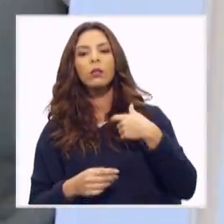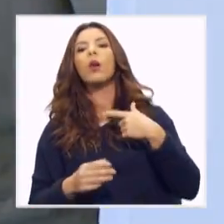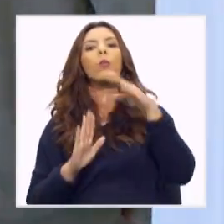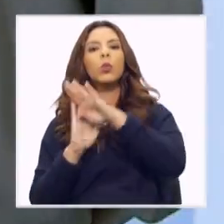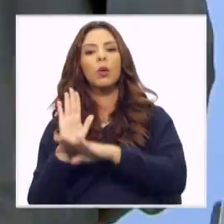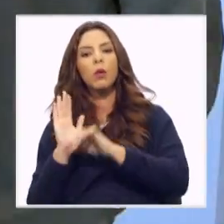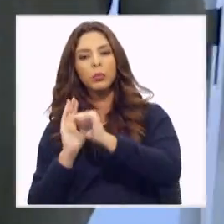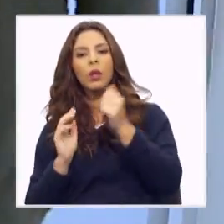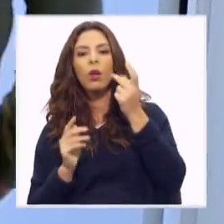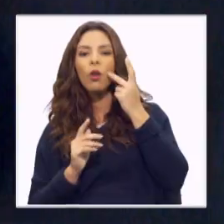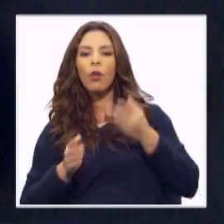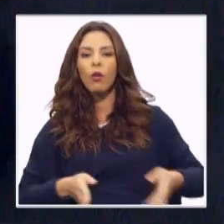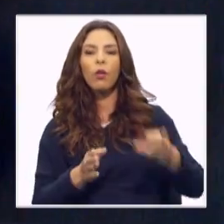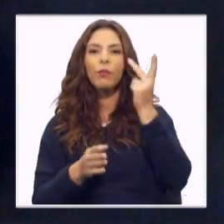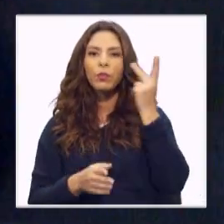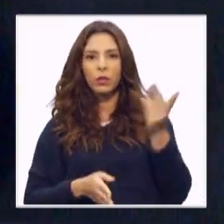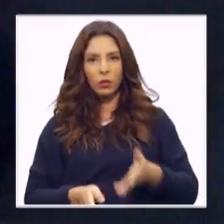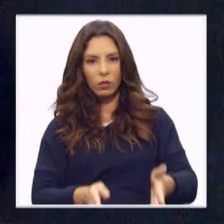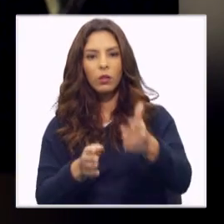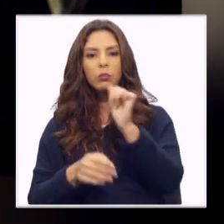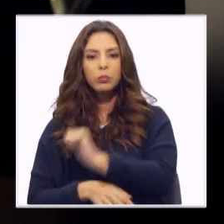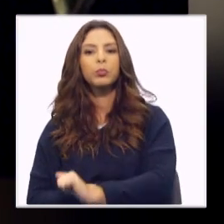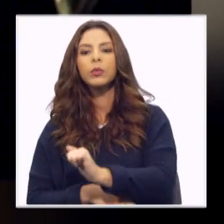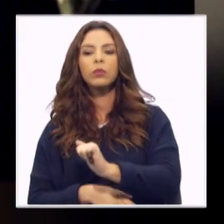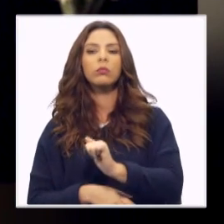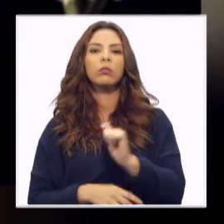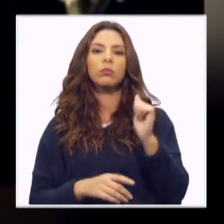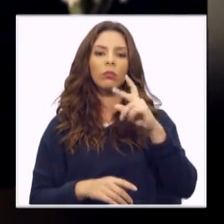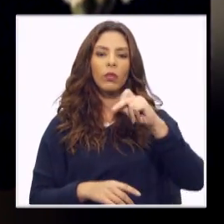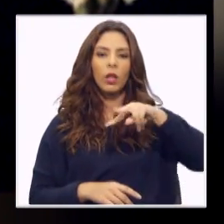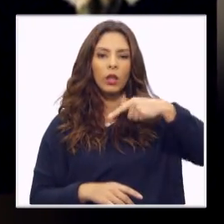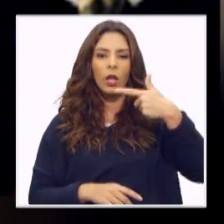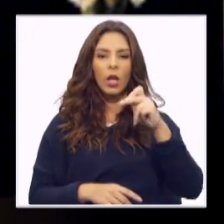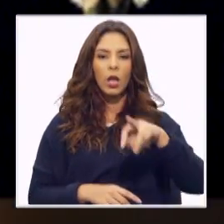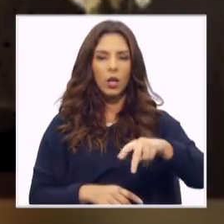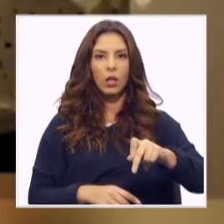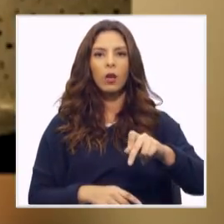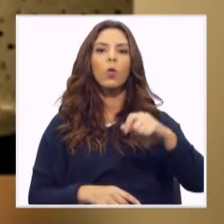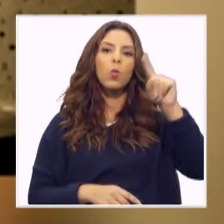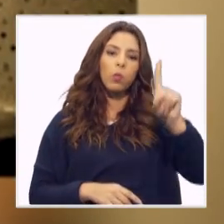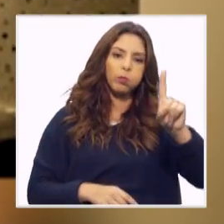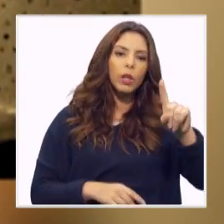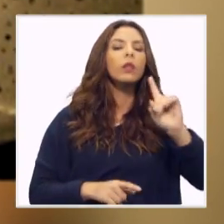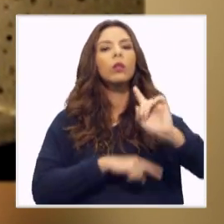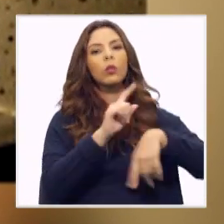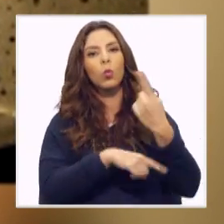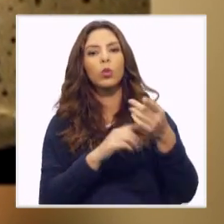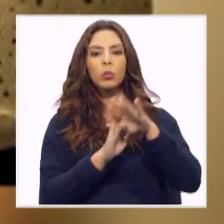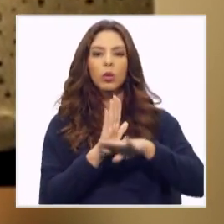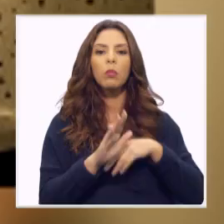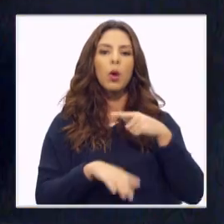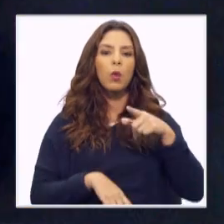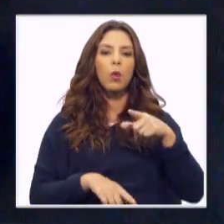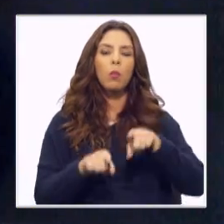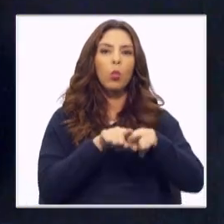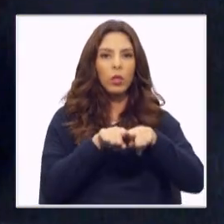para a Antena 1 chamado Vida de Estrada. No último ano do curso tive o meu podcast independente com a Inês Amaixa chamado Politicamente.